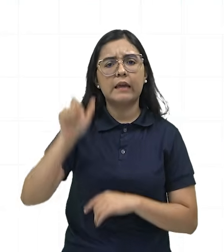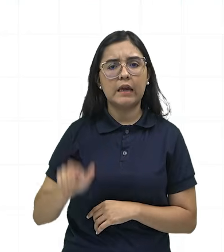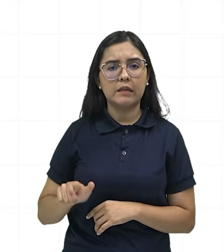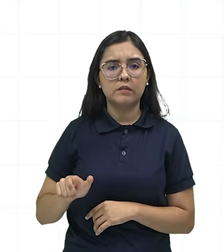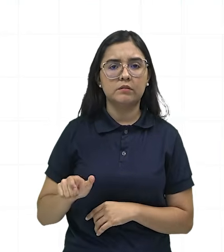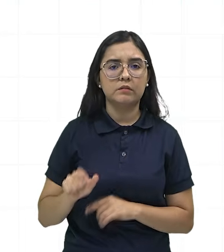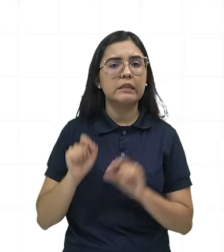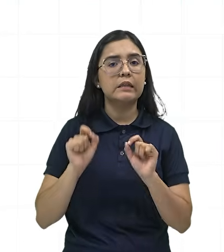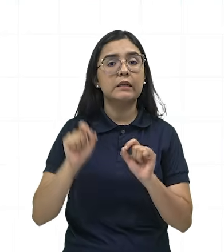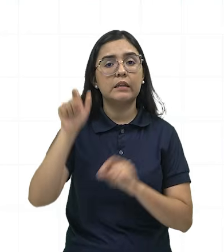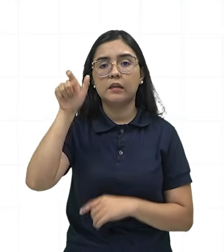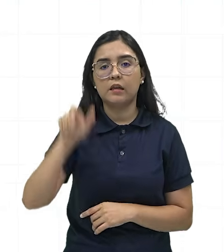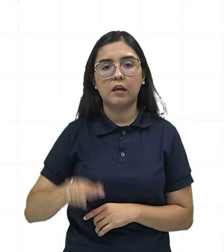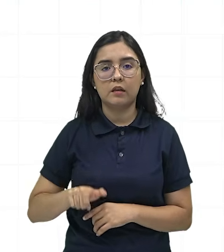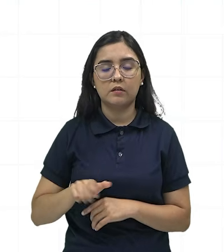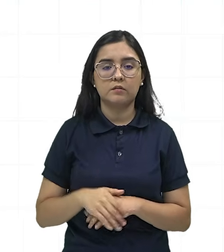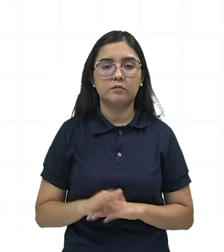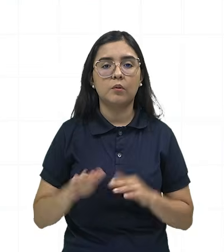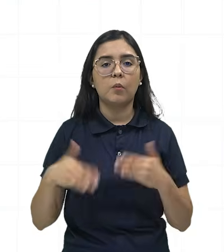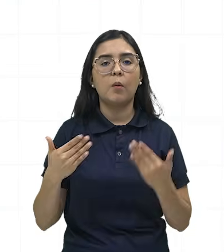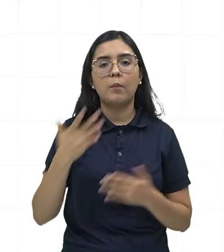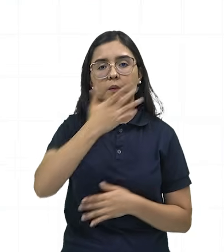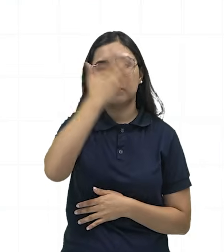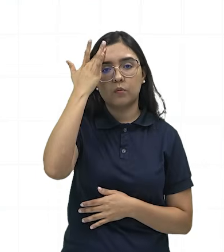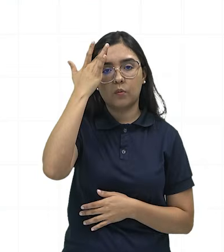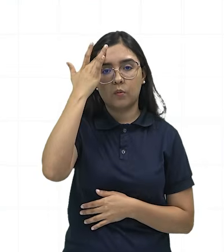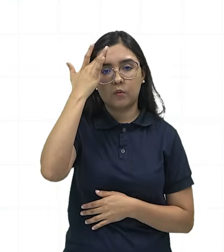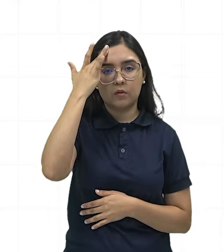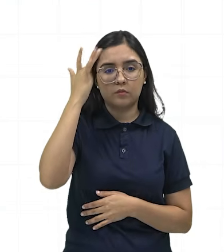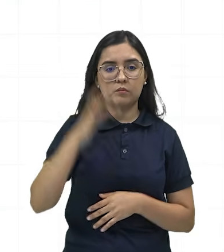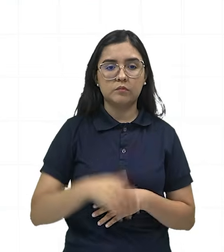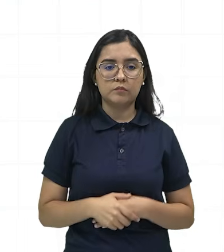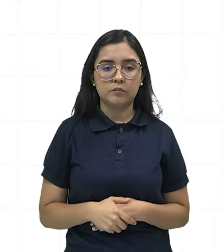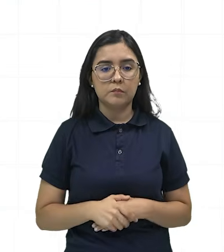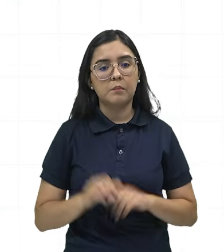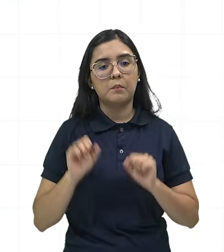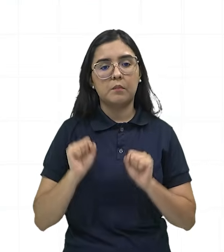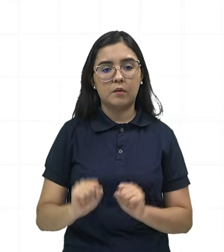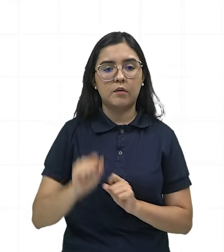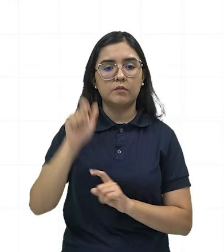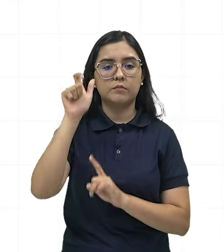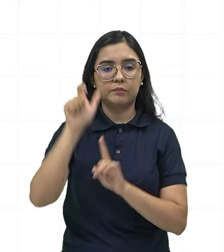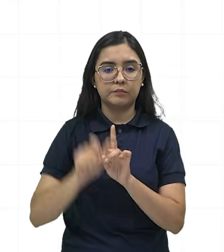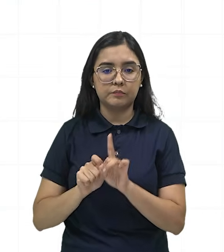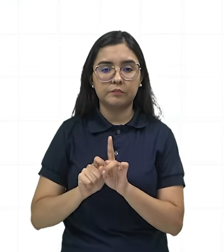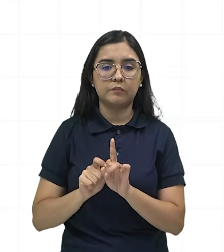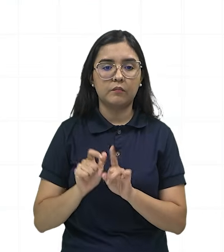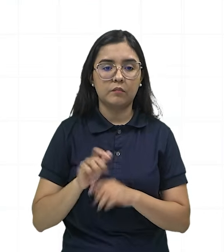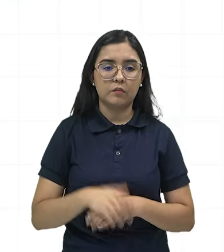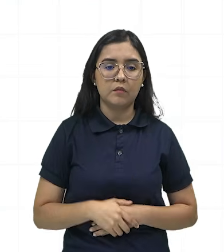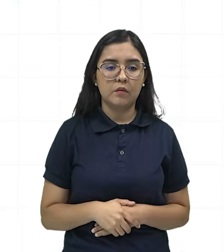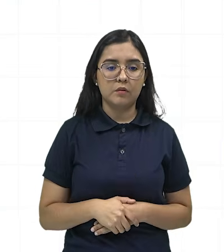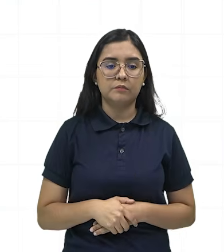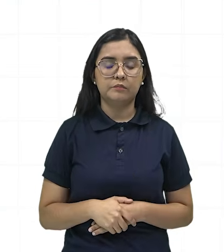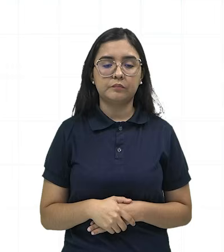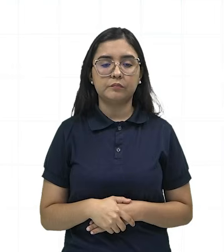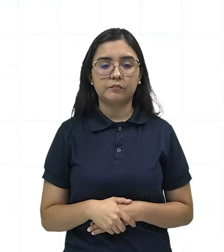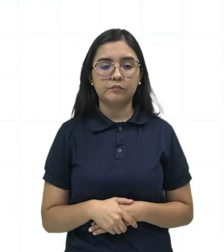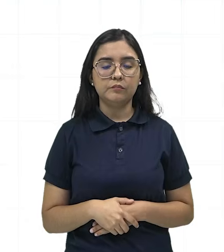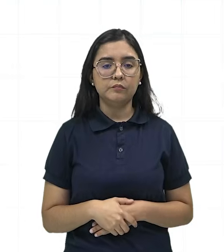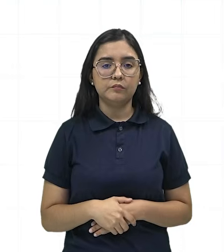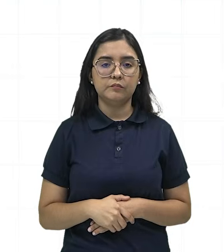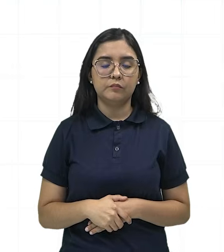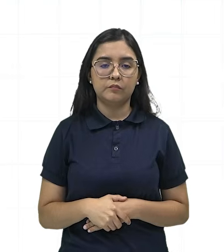Com quem foi? Qual foi a pessoa? Que pode ser um personagem, né? Que pode ser uma pessoa